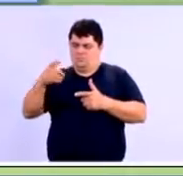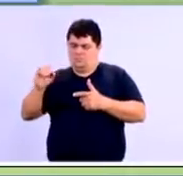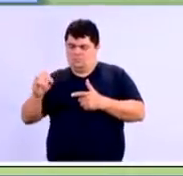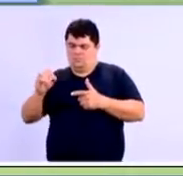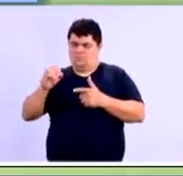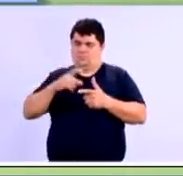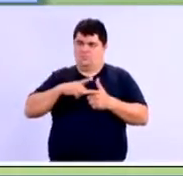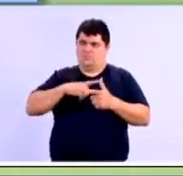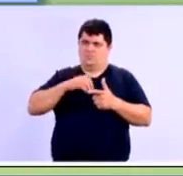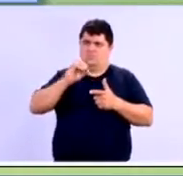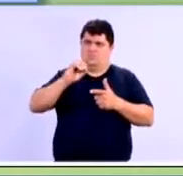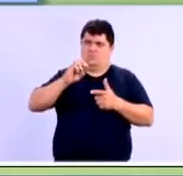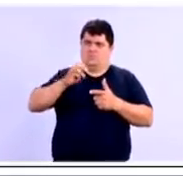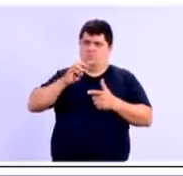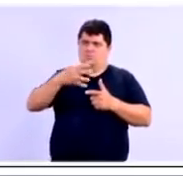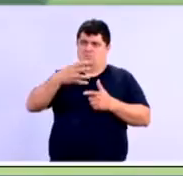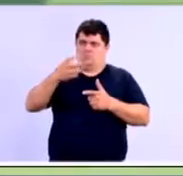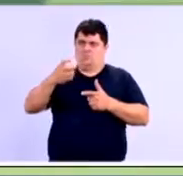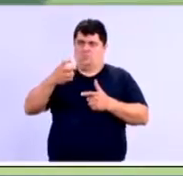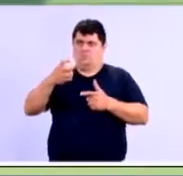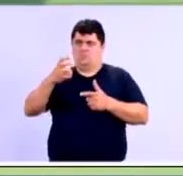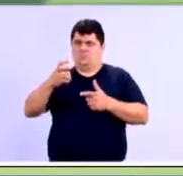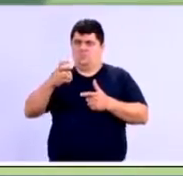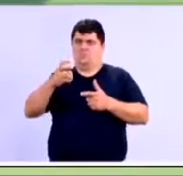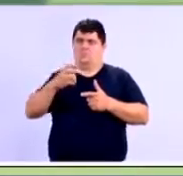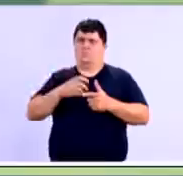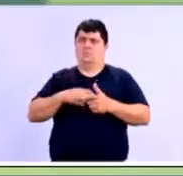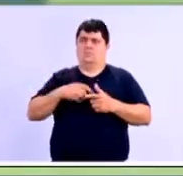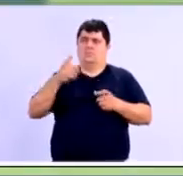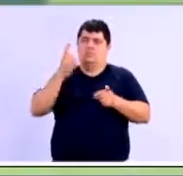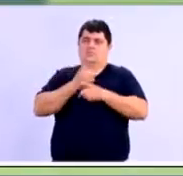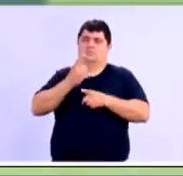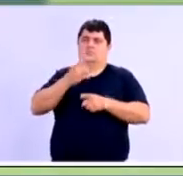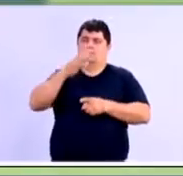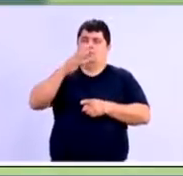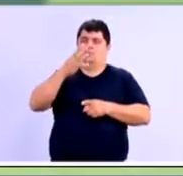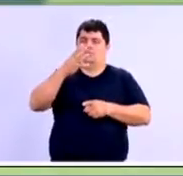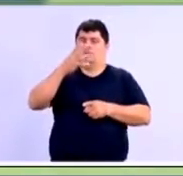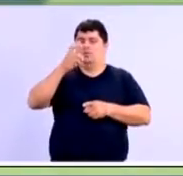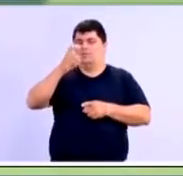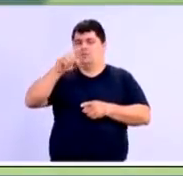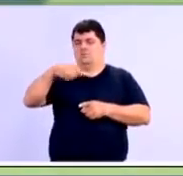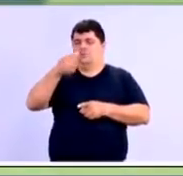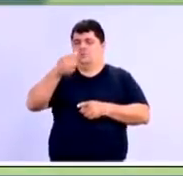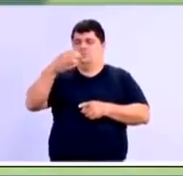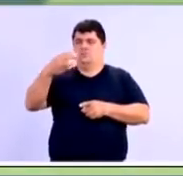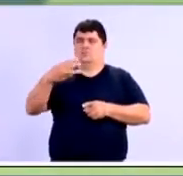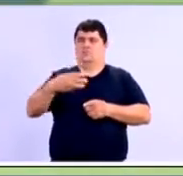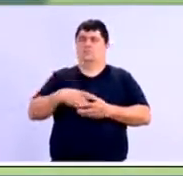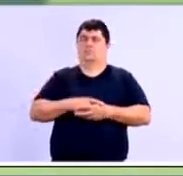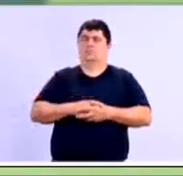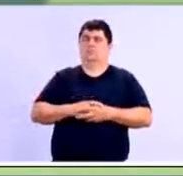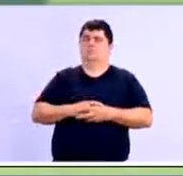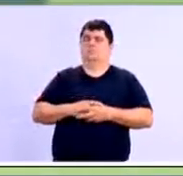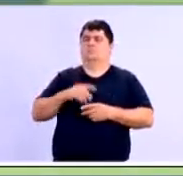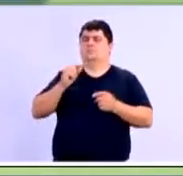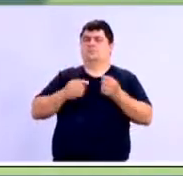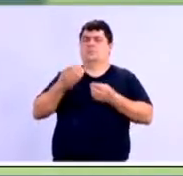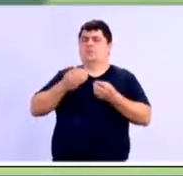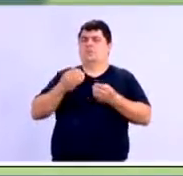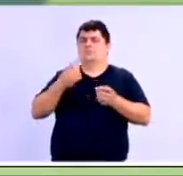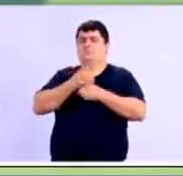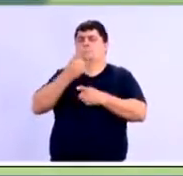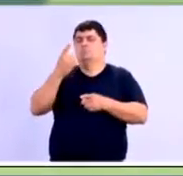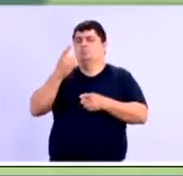0,45632, vezes 100, aí eu chego no quê? Chego no meu percentual, correto? Na minha margem bruta. que isso vai sustentar?